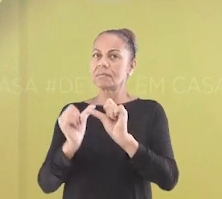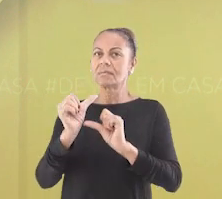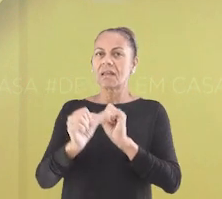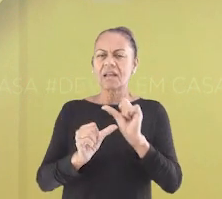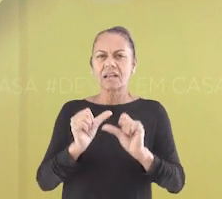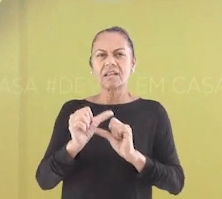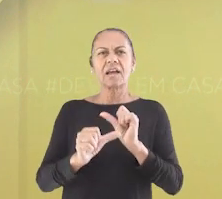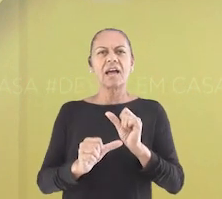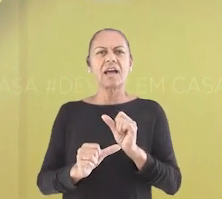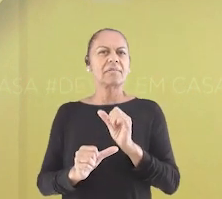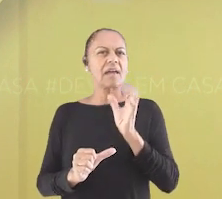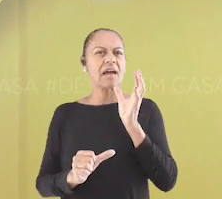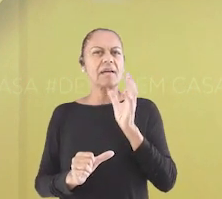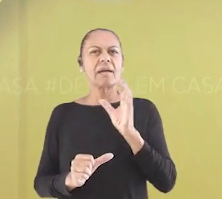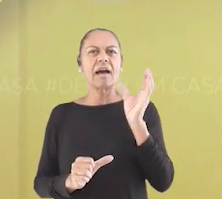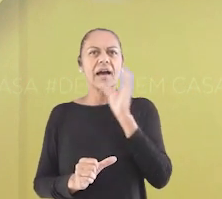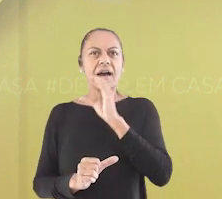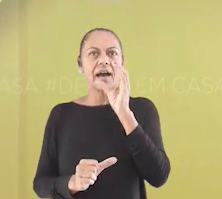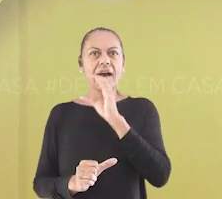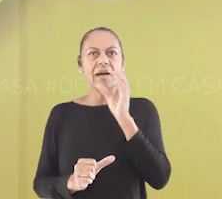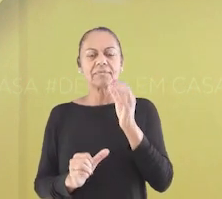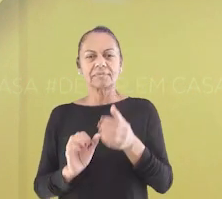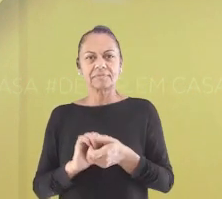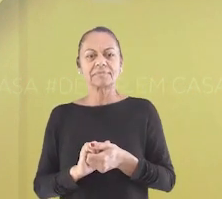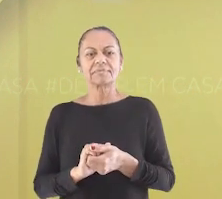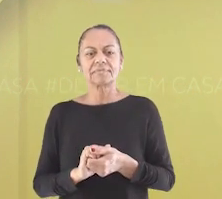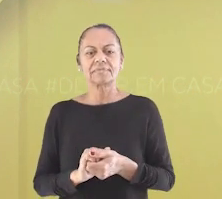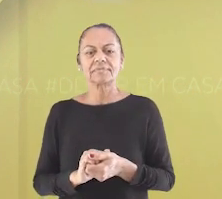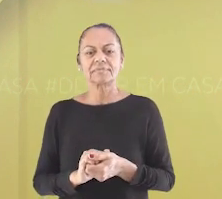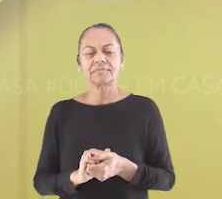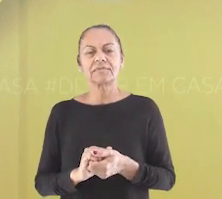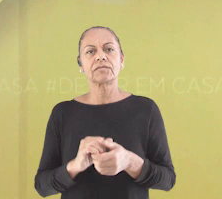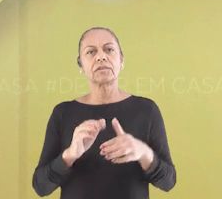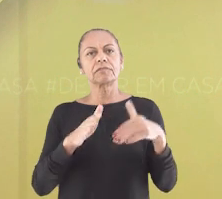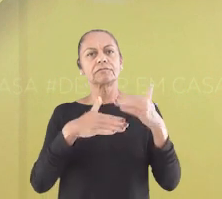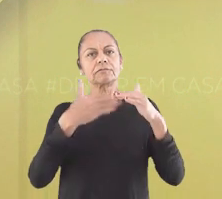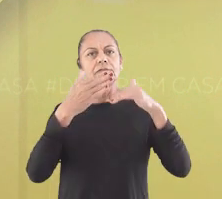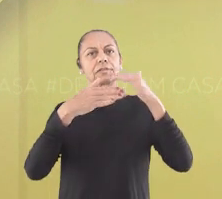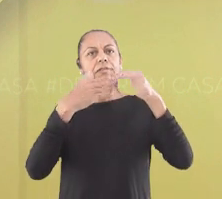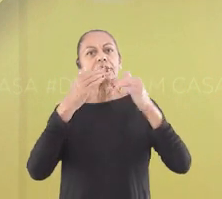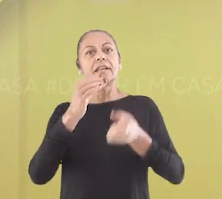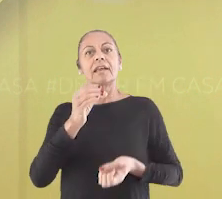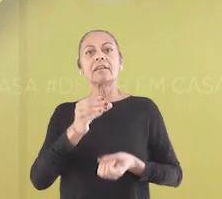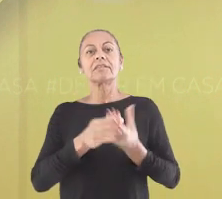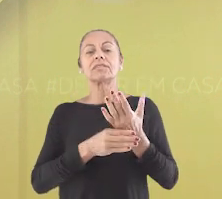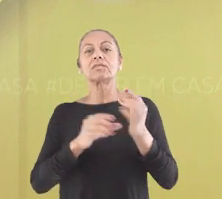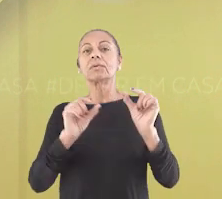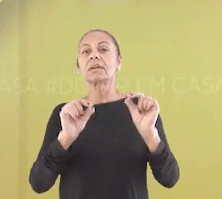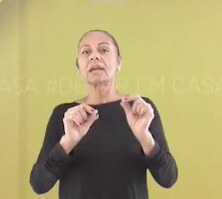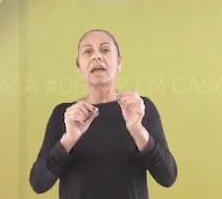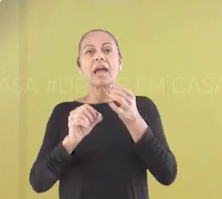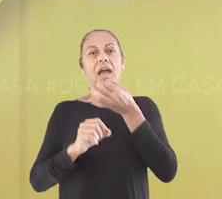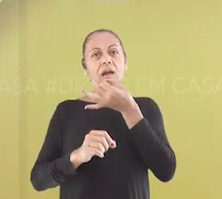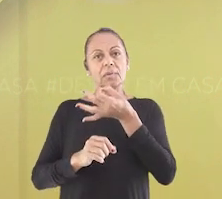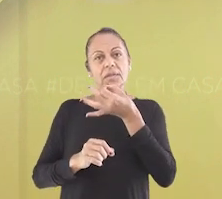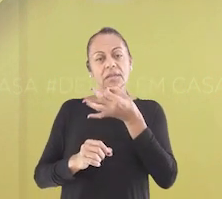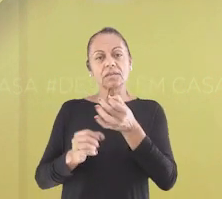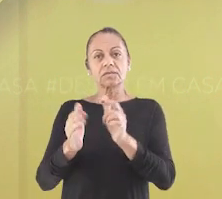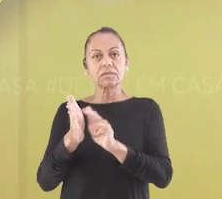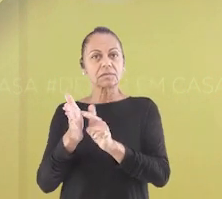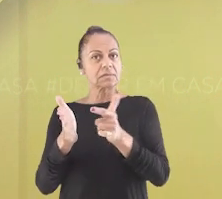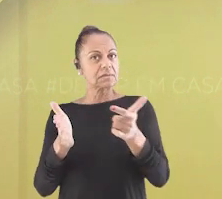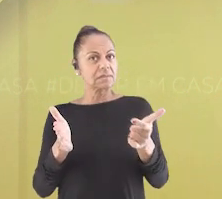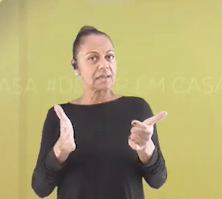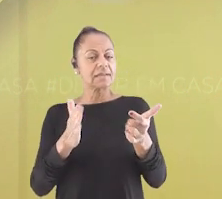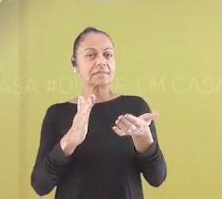e notebooks, a carta do leitor passou por algumas transformações, se tornando mais prática e dinâmica. Podemos dizer que a carta do